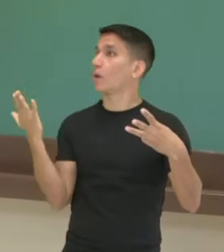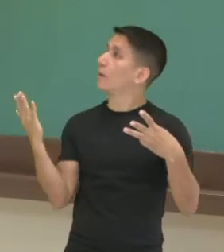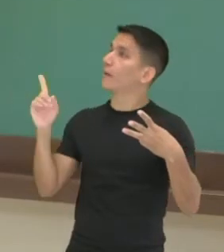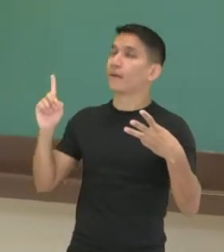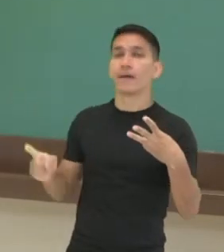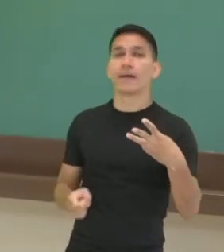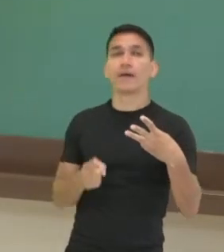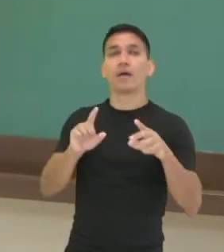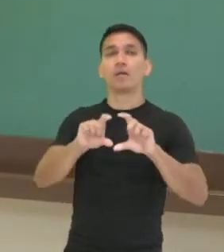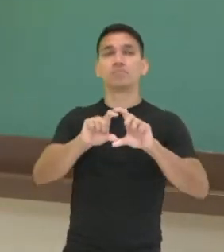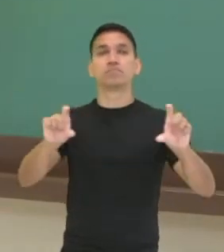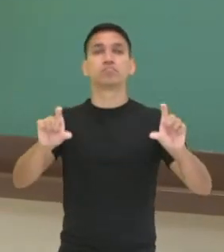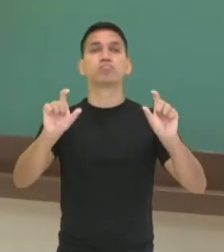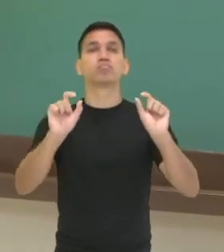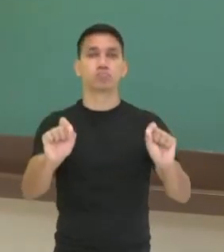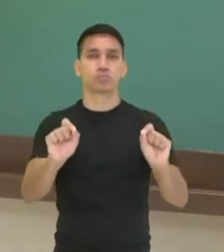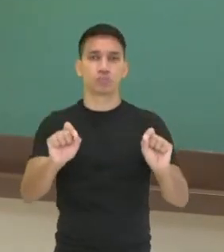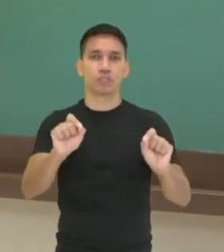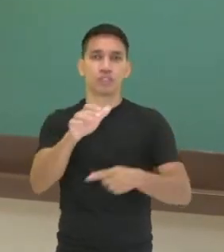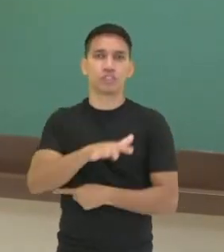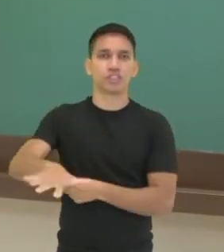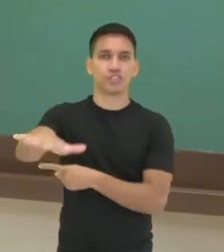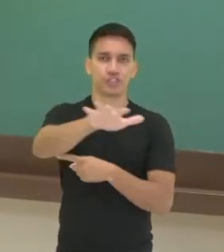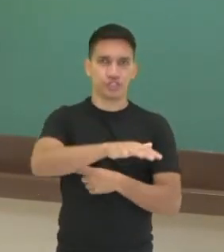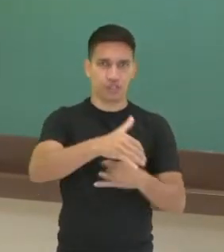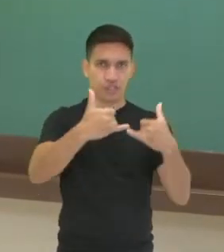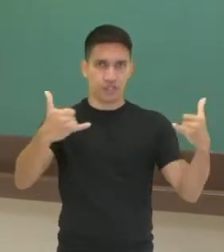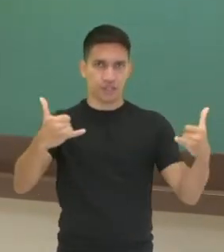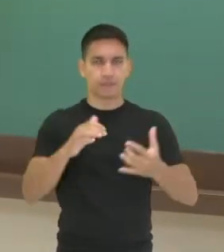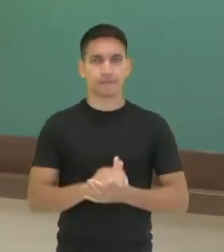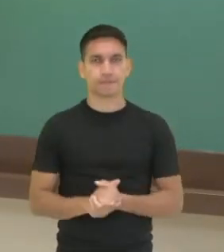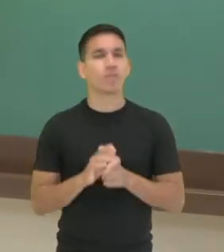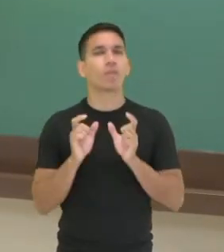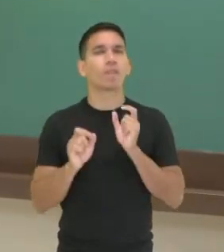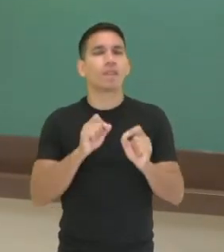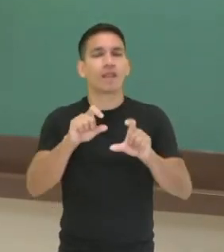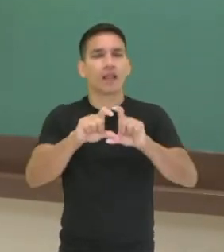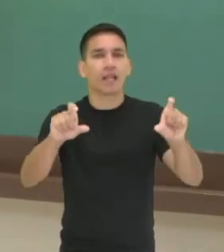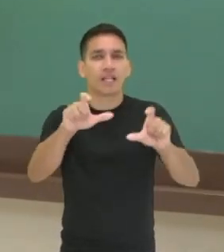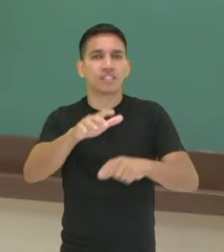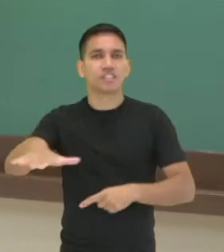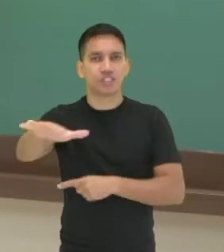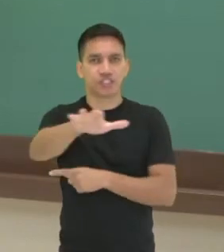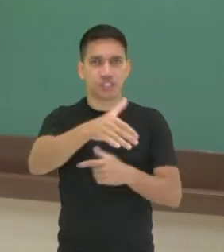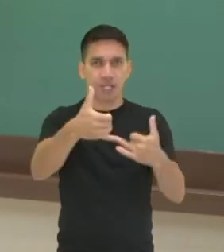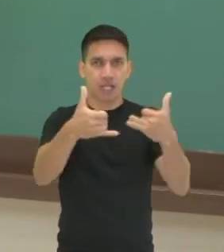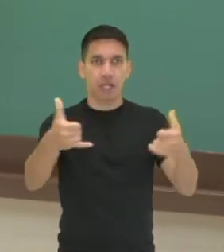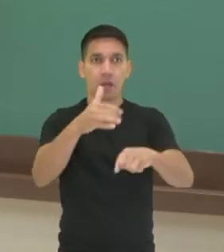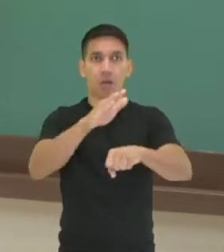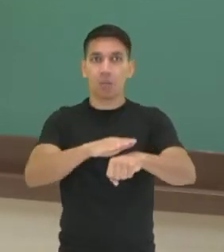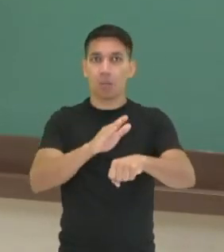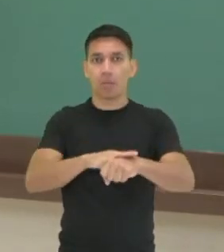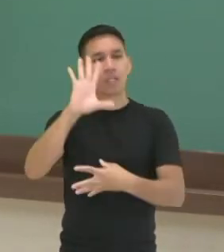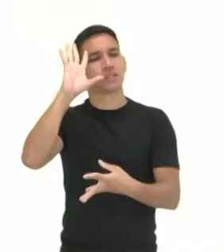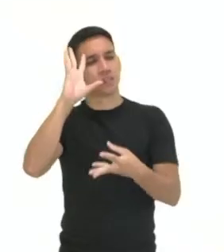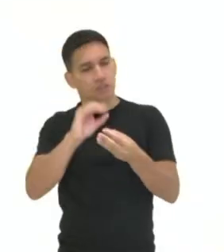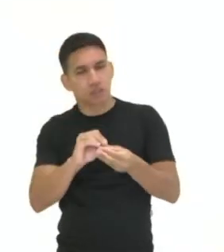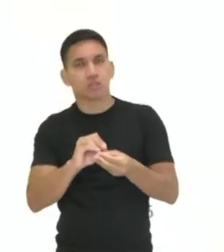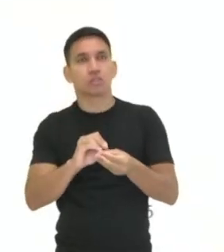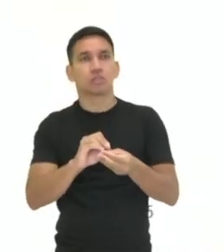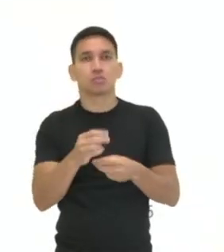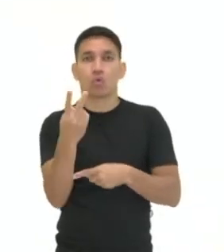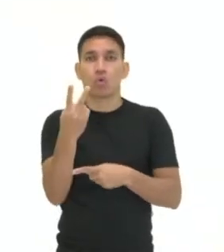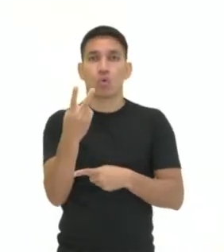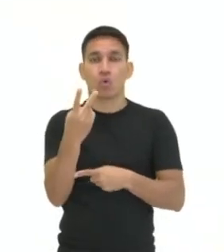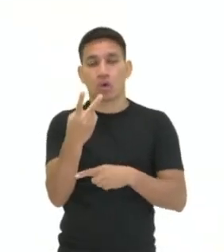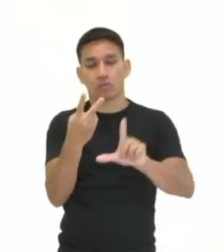da equação geral da reta, né? Que a equação geral da reta é quando eu conheço dois pontos.